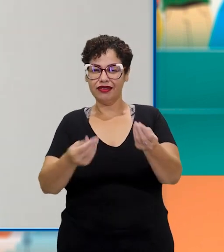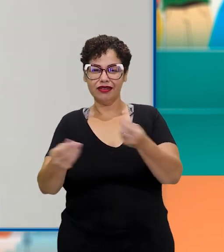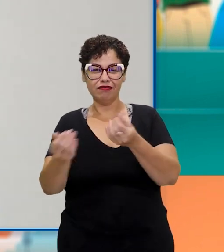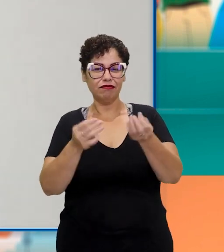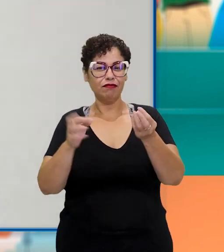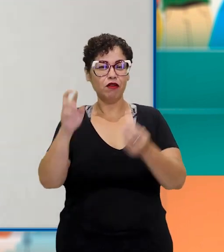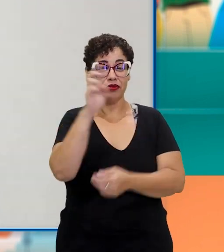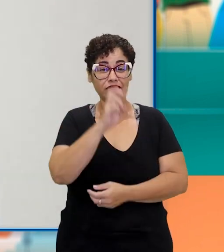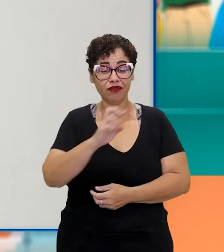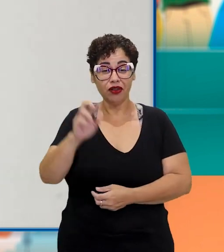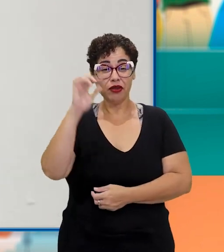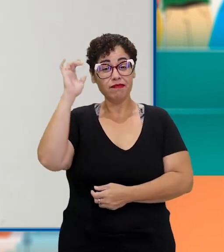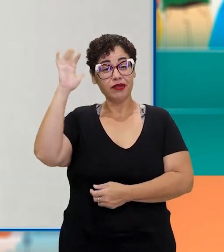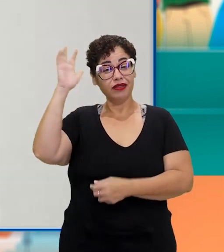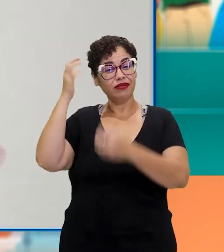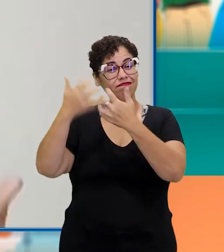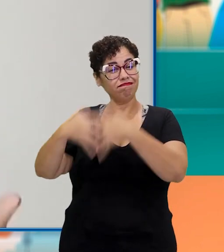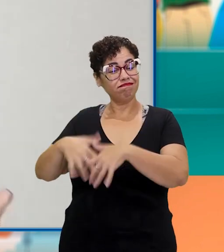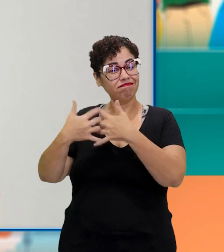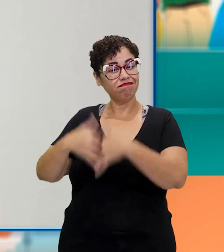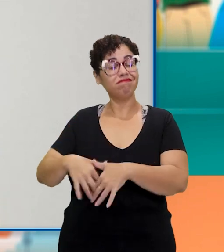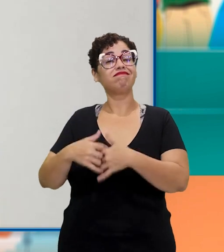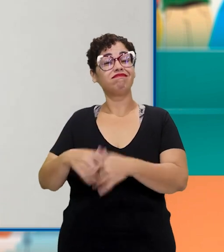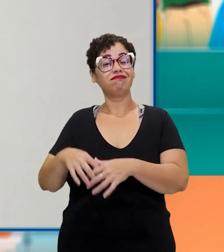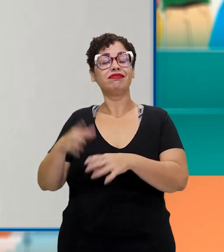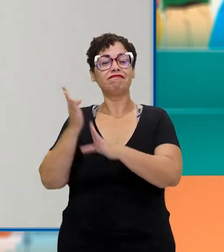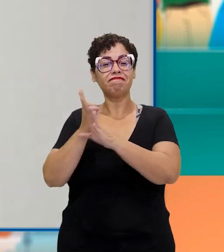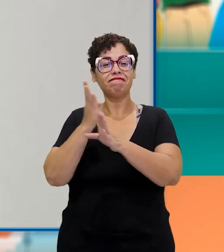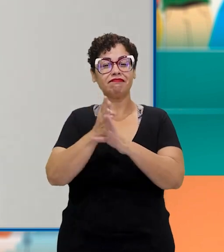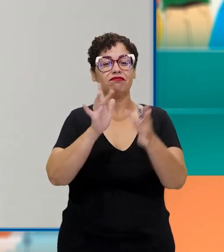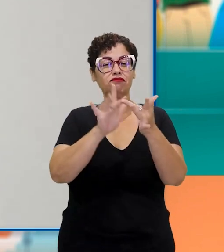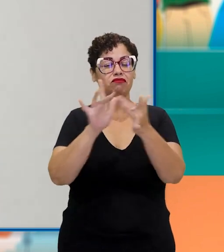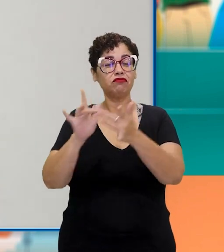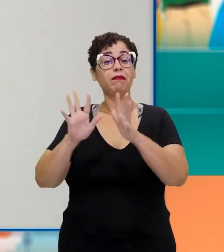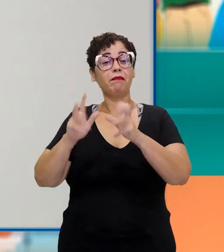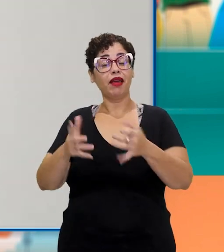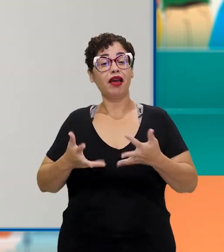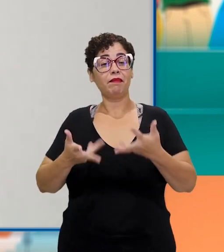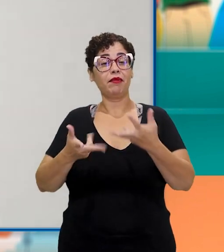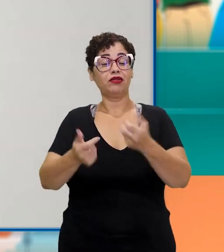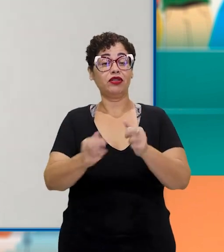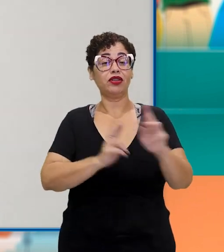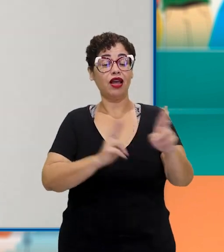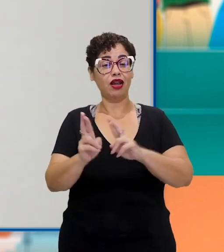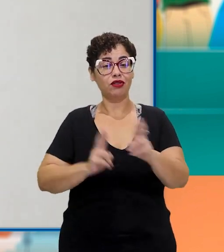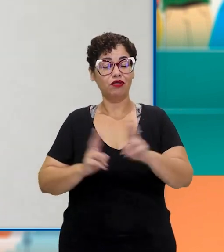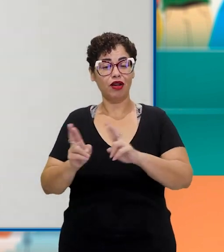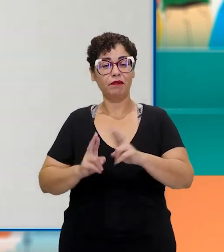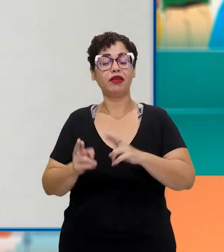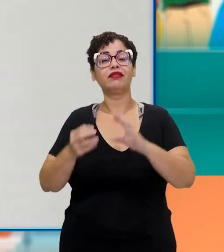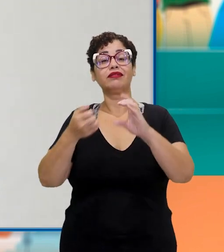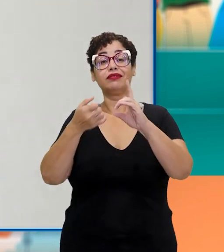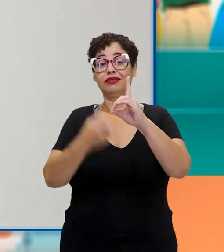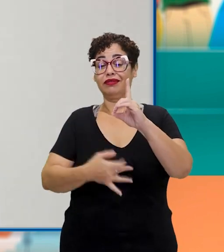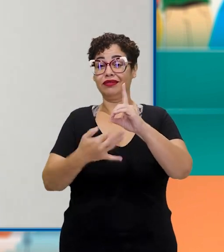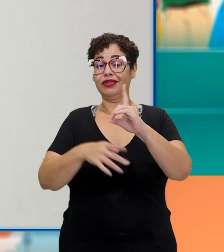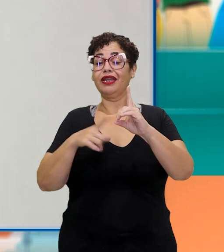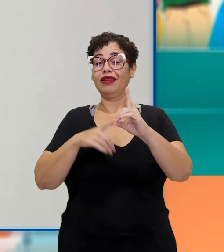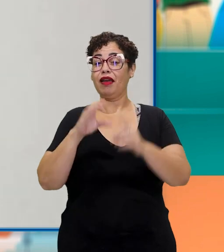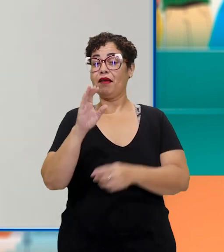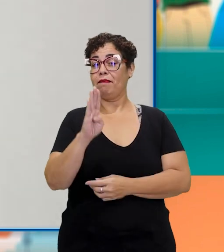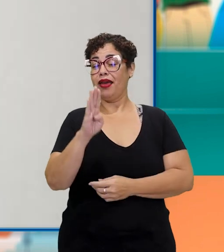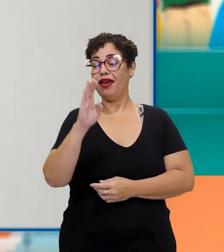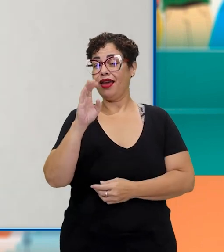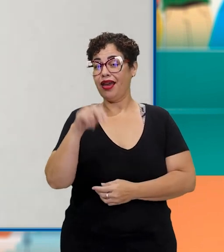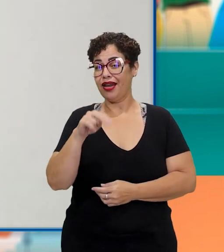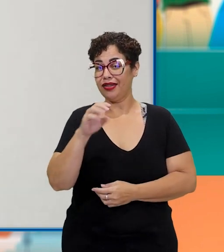são observadores natos, são pensadores, se identificam bem com a habilidade de relacionamento descrita na